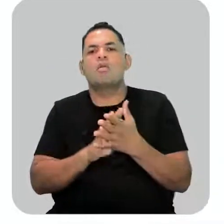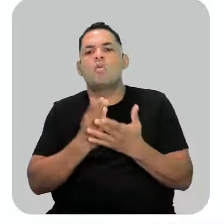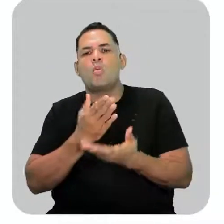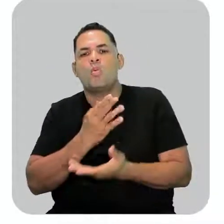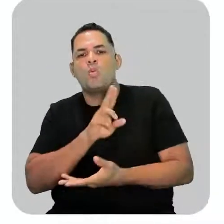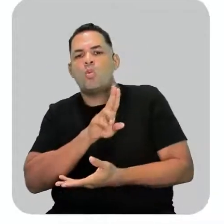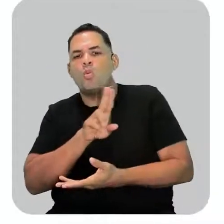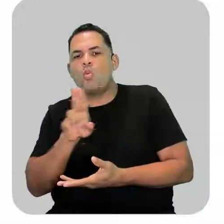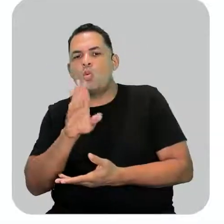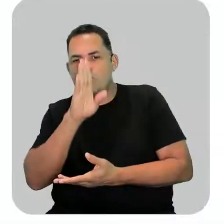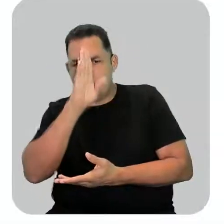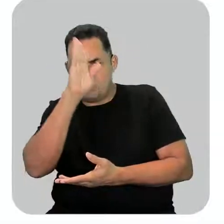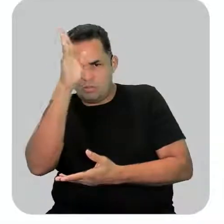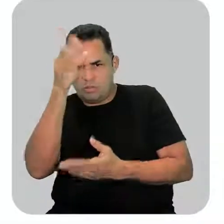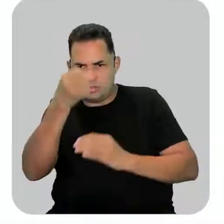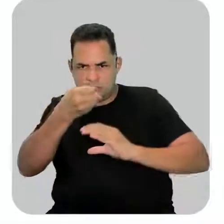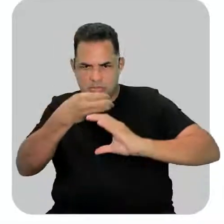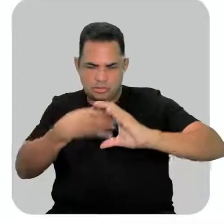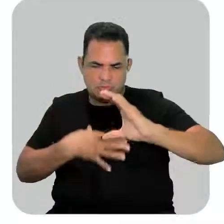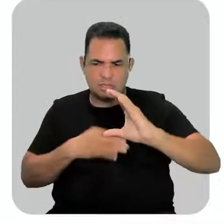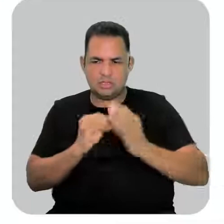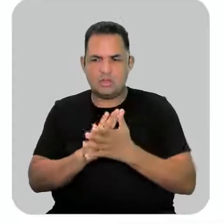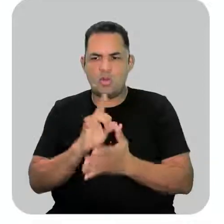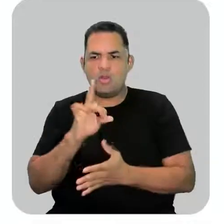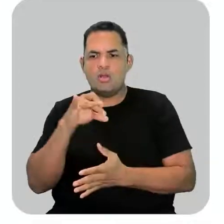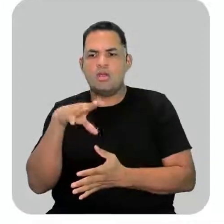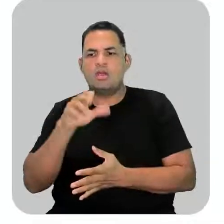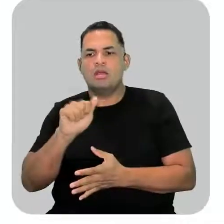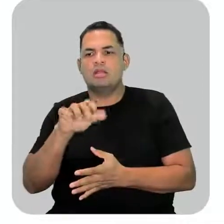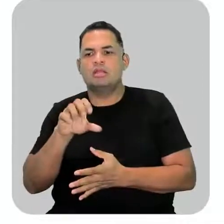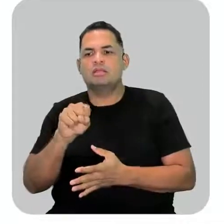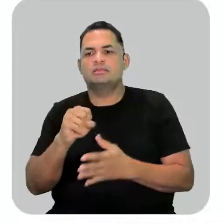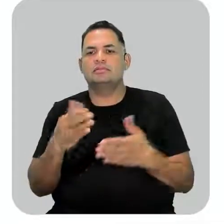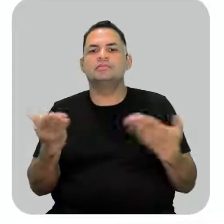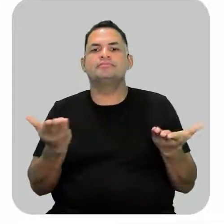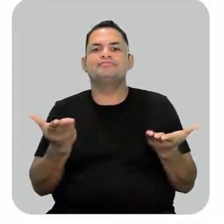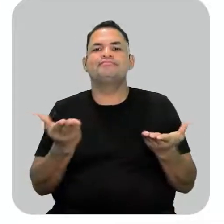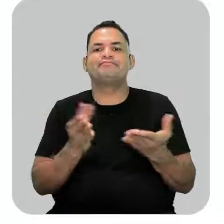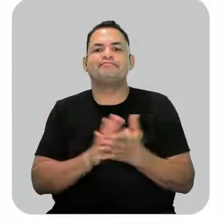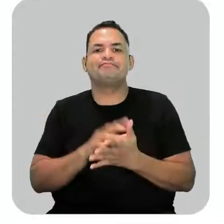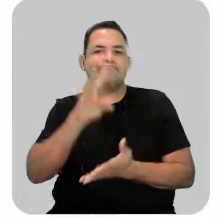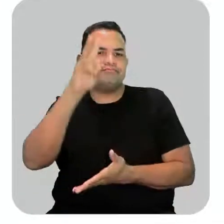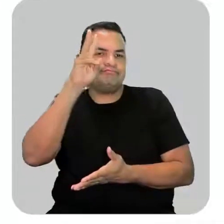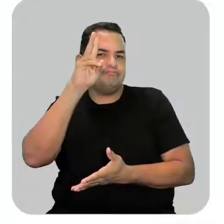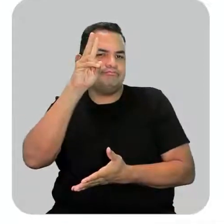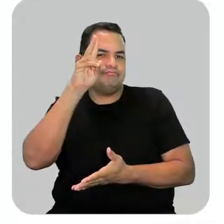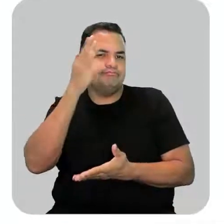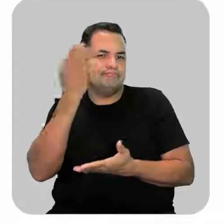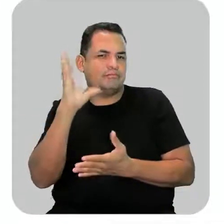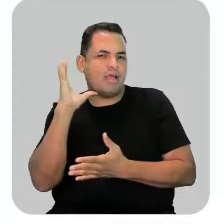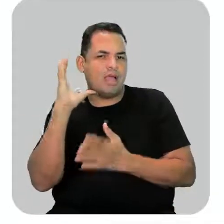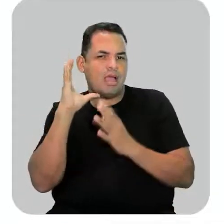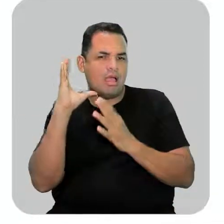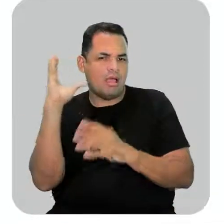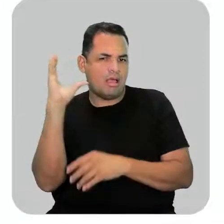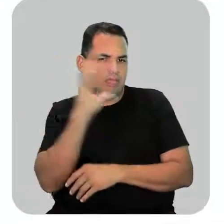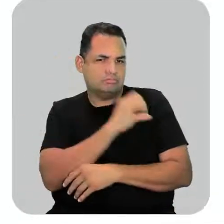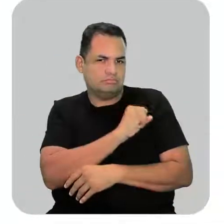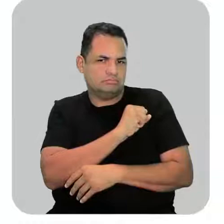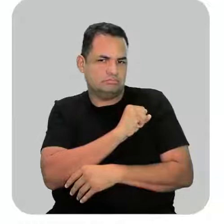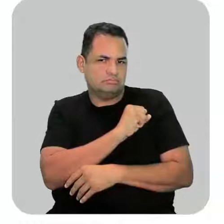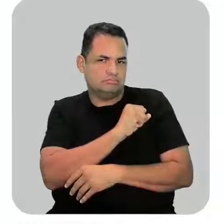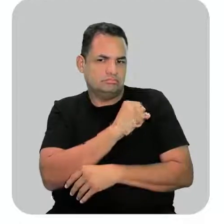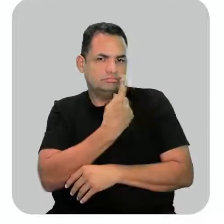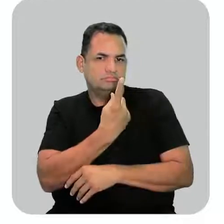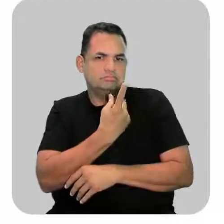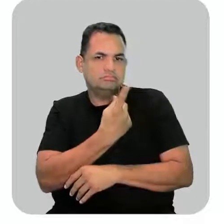a nomenclatura das principais funções orgânicas. Só relembrando rapidinho,